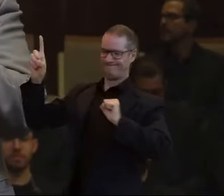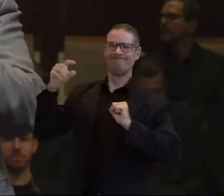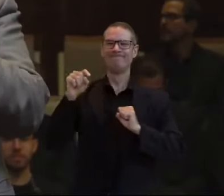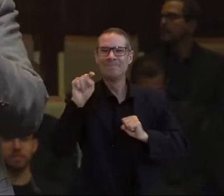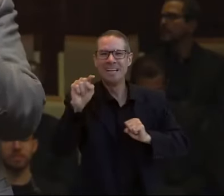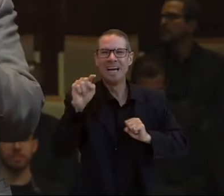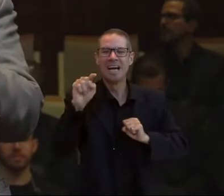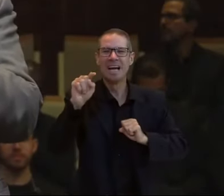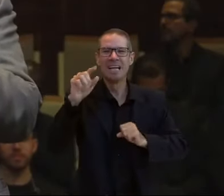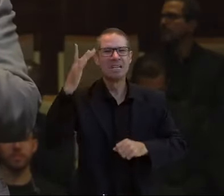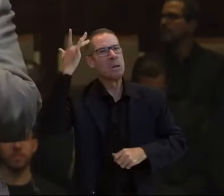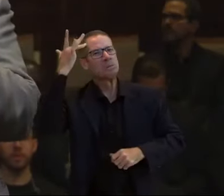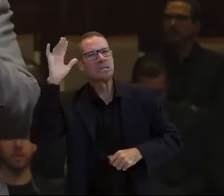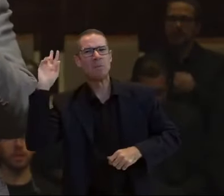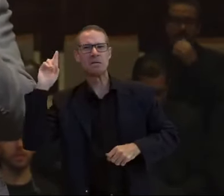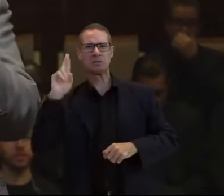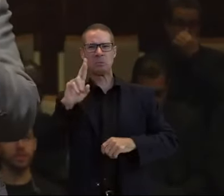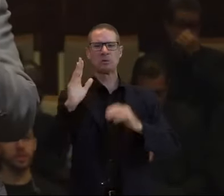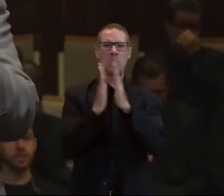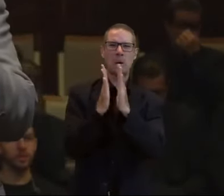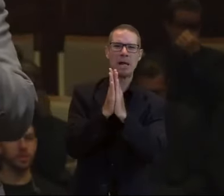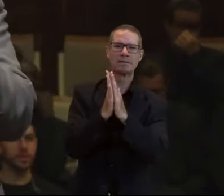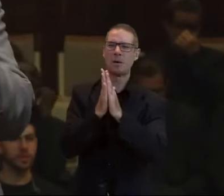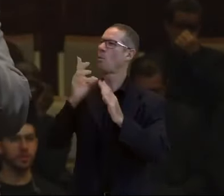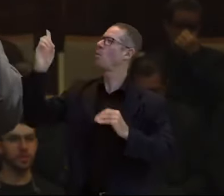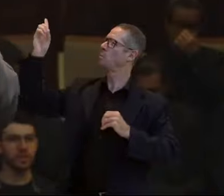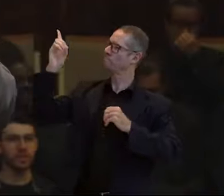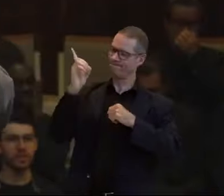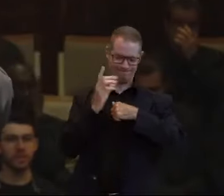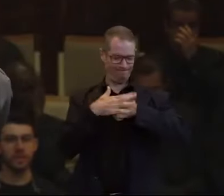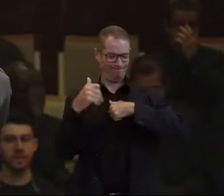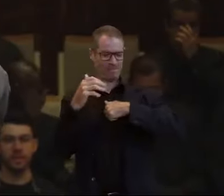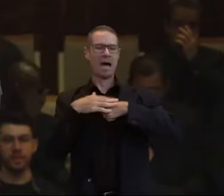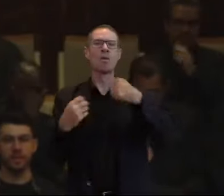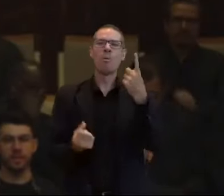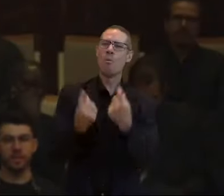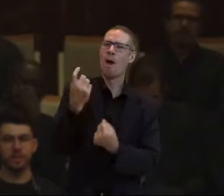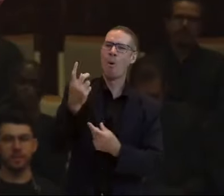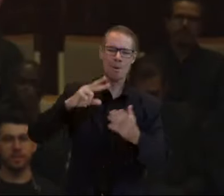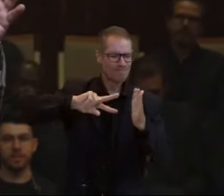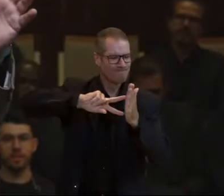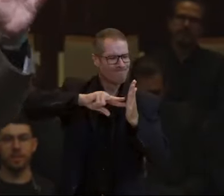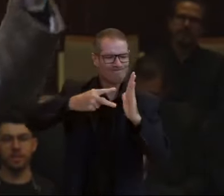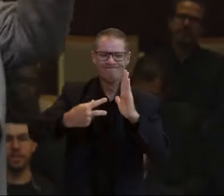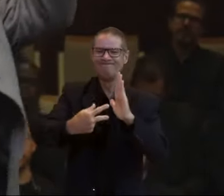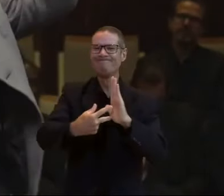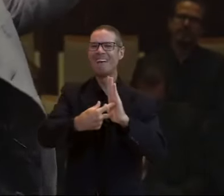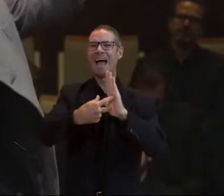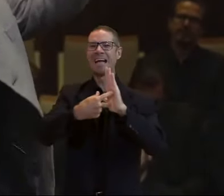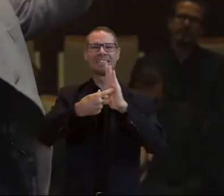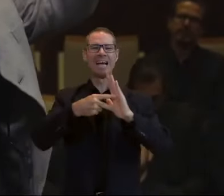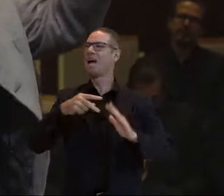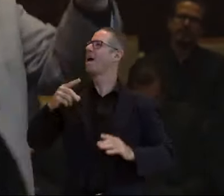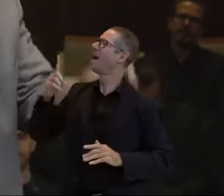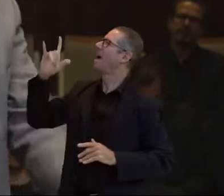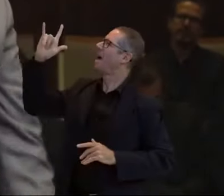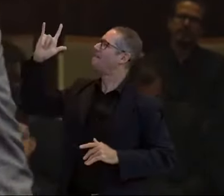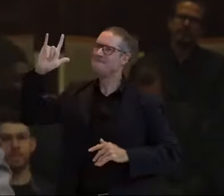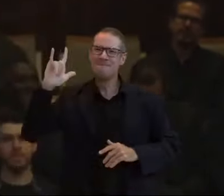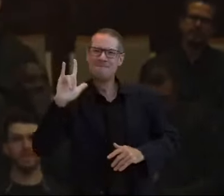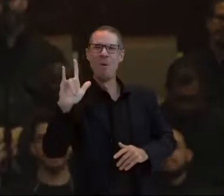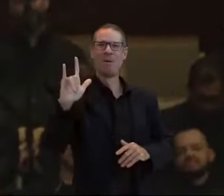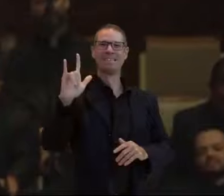Eu não sei se foi uma resposta de oração, se foi um carinho, alguma coisa significativa ou marcante do amor de Deus.